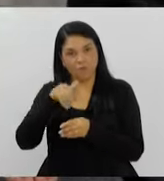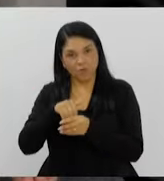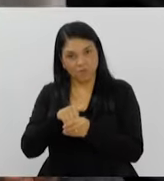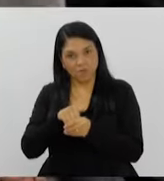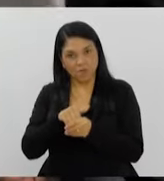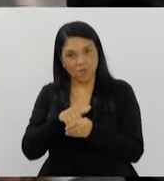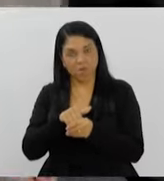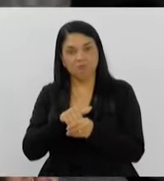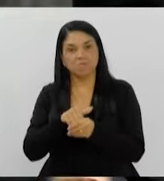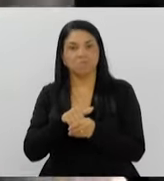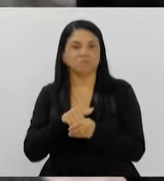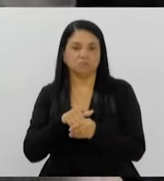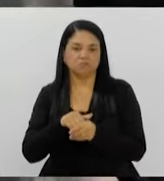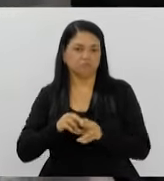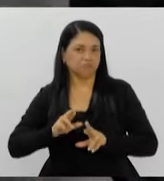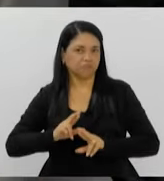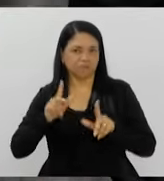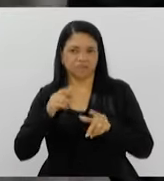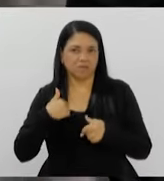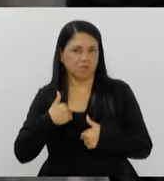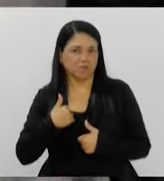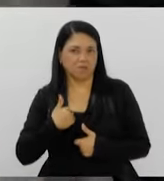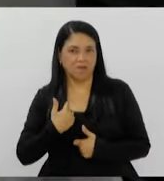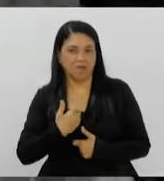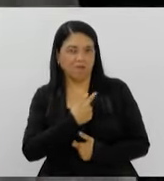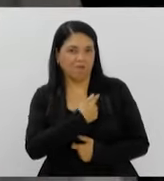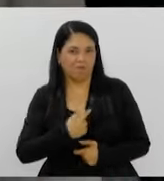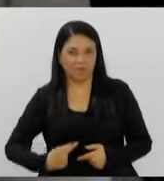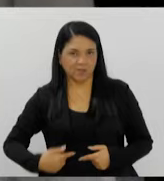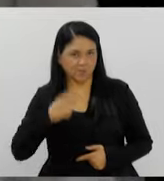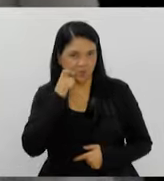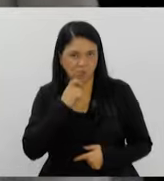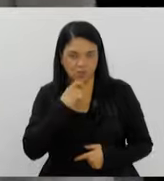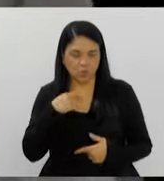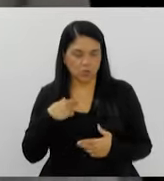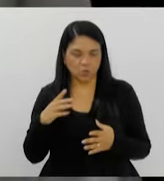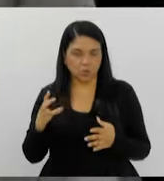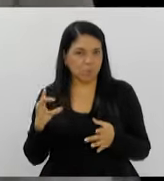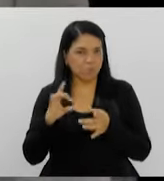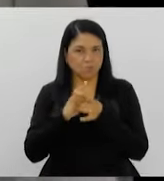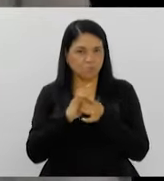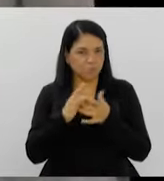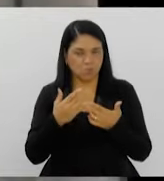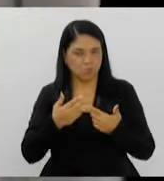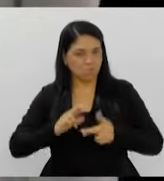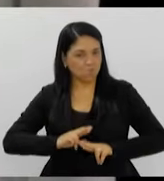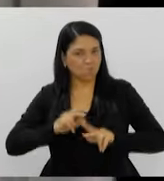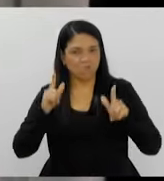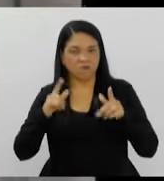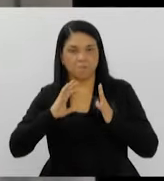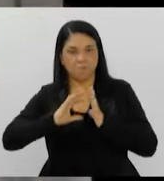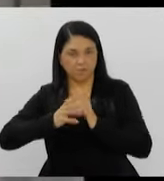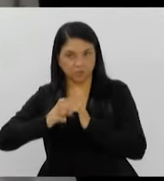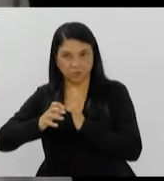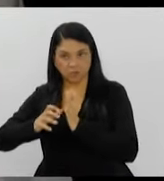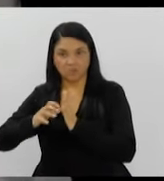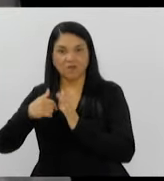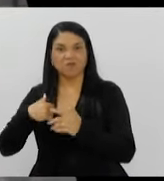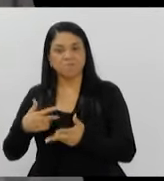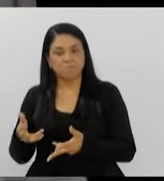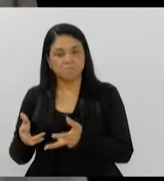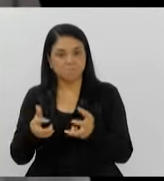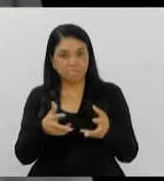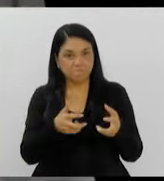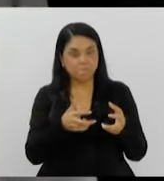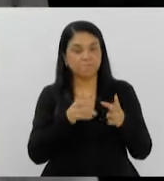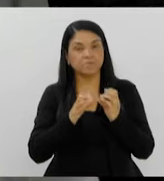Deus doador cro não sou da sua base a gente tá vendo aí o que tá acontecendo na